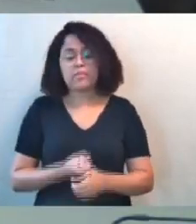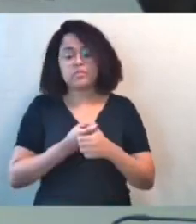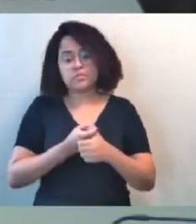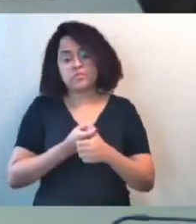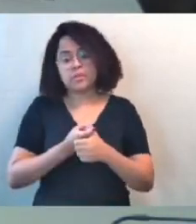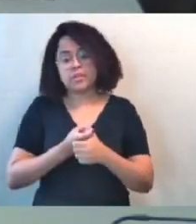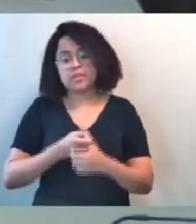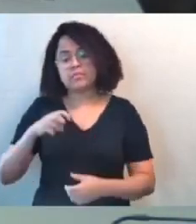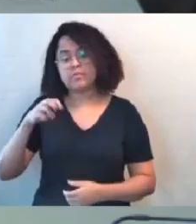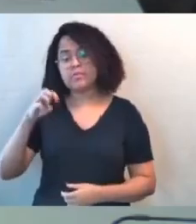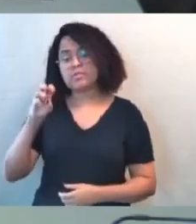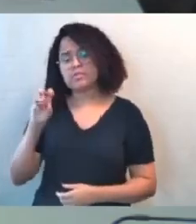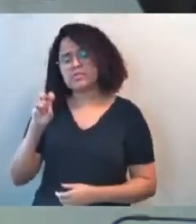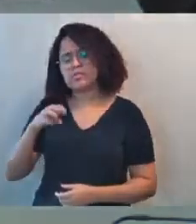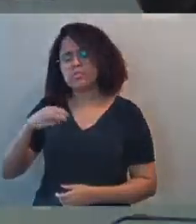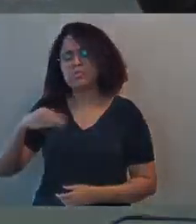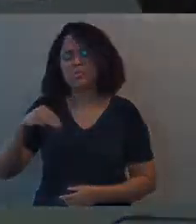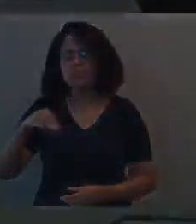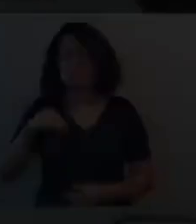por 5 minutos.